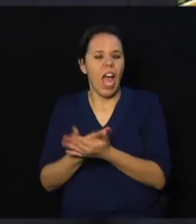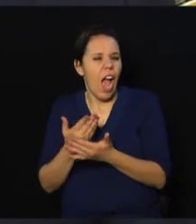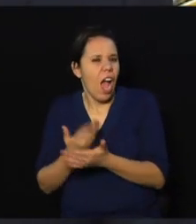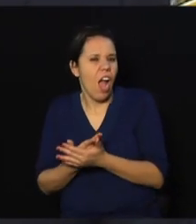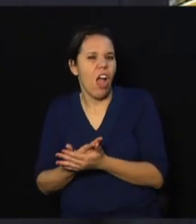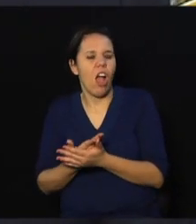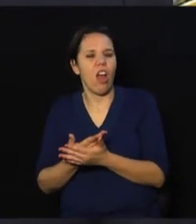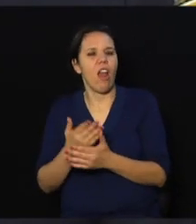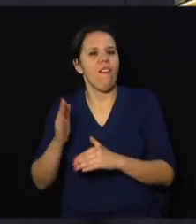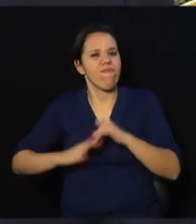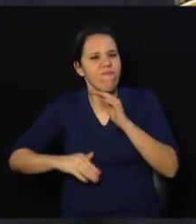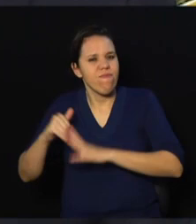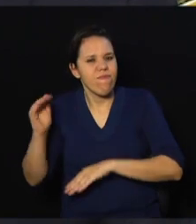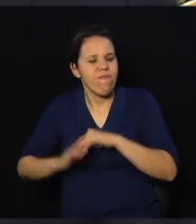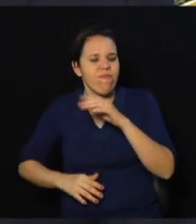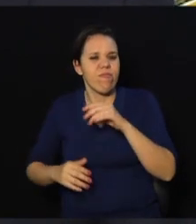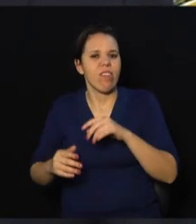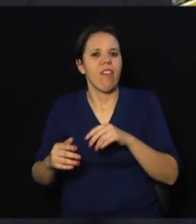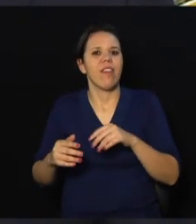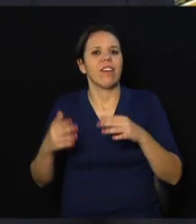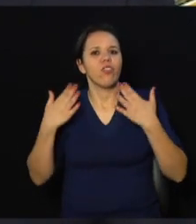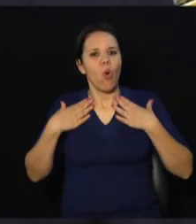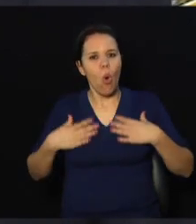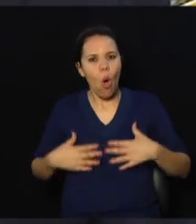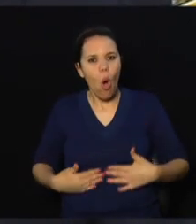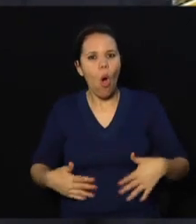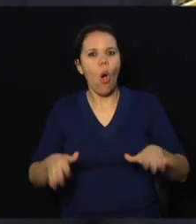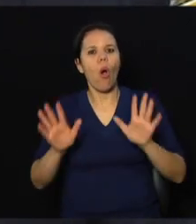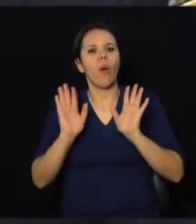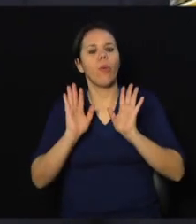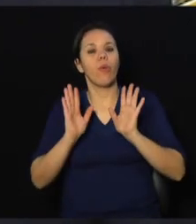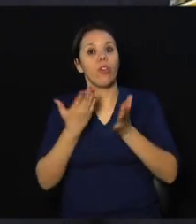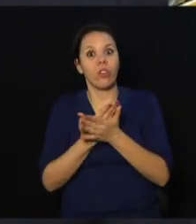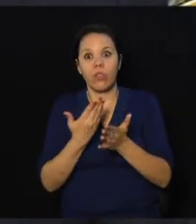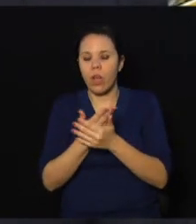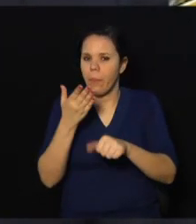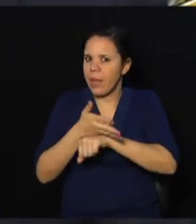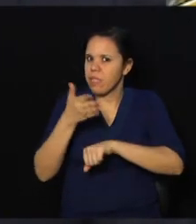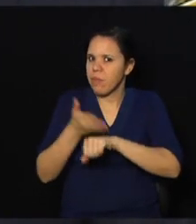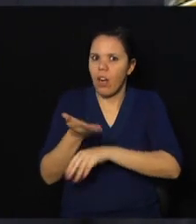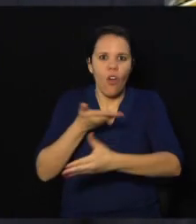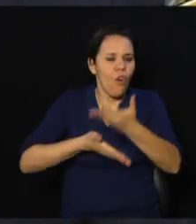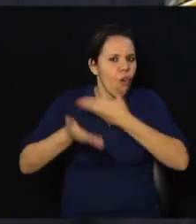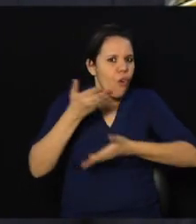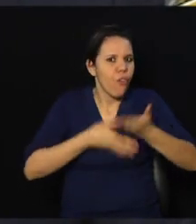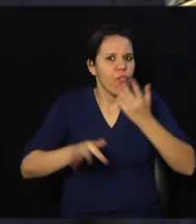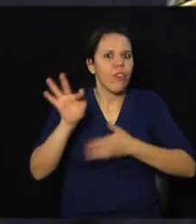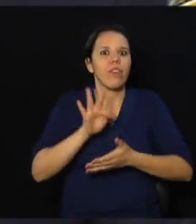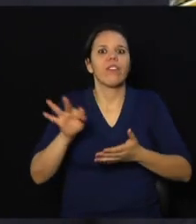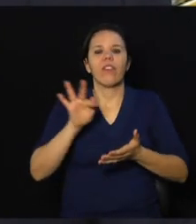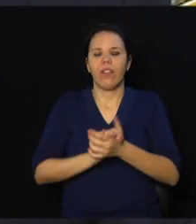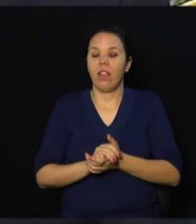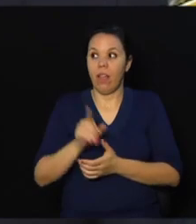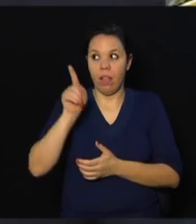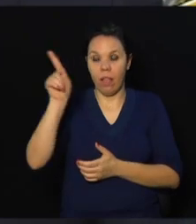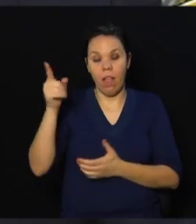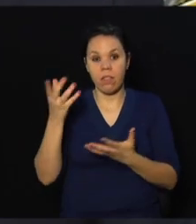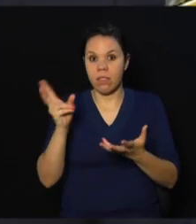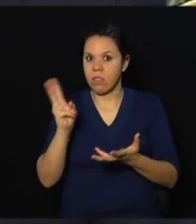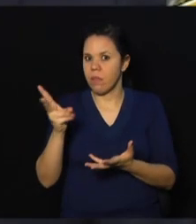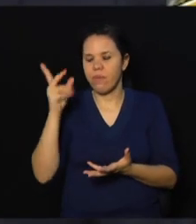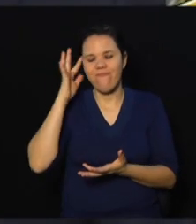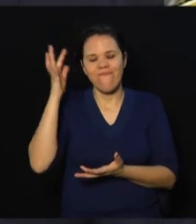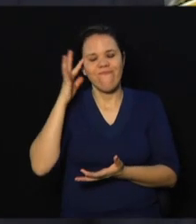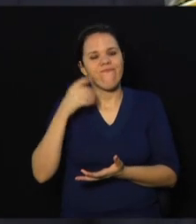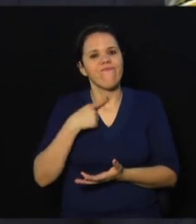quero estar vendo, eu quero estar estudando, eu quero estar participando do convívio da universidade, daquela universidade que eu